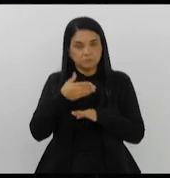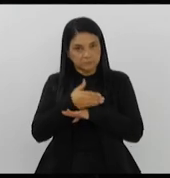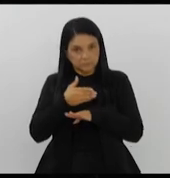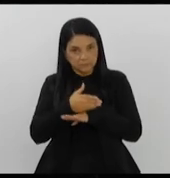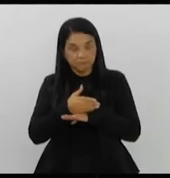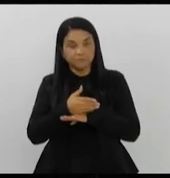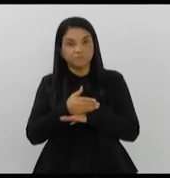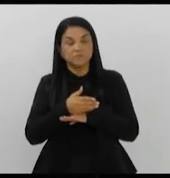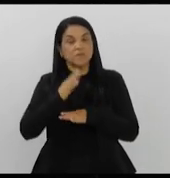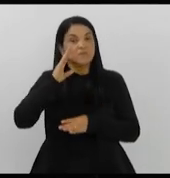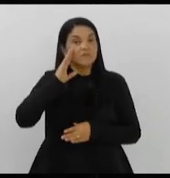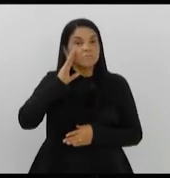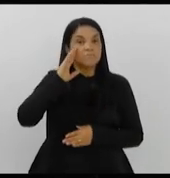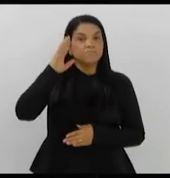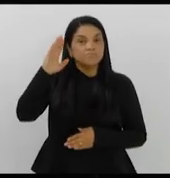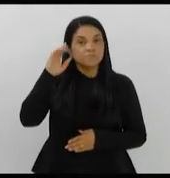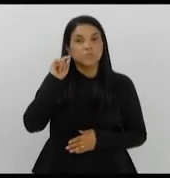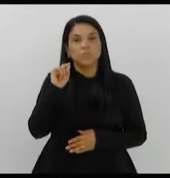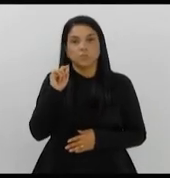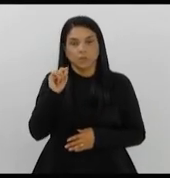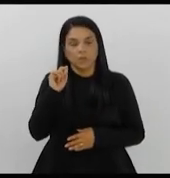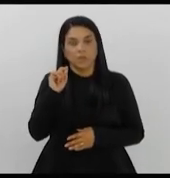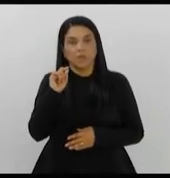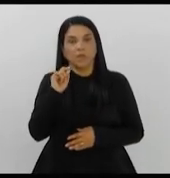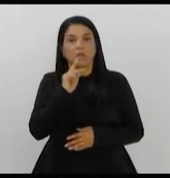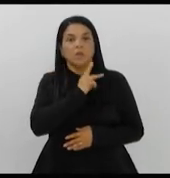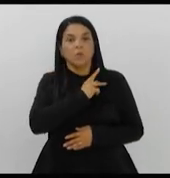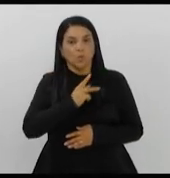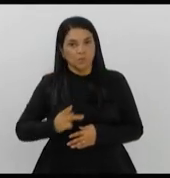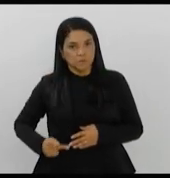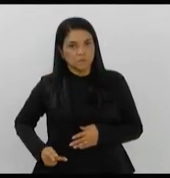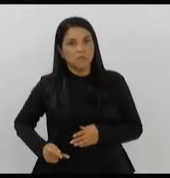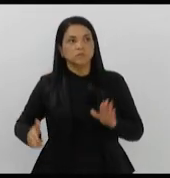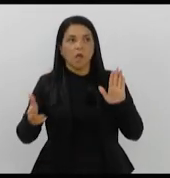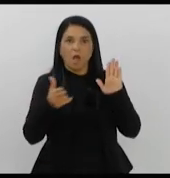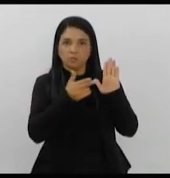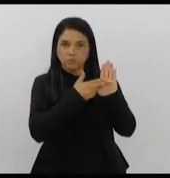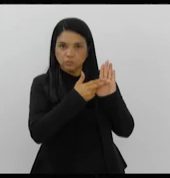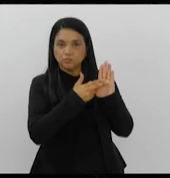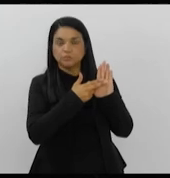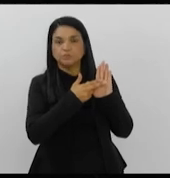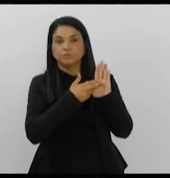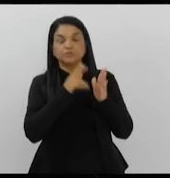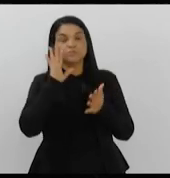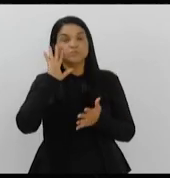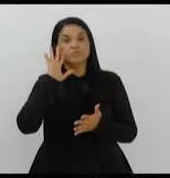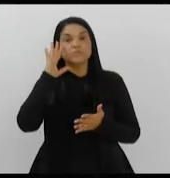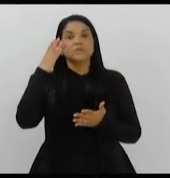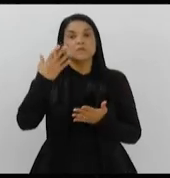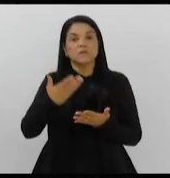passou a ser prioridade, e o presidente assumiu isso, tentar resolver